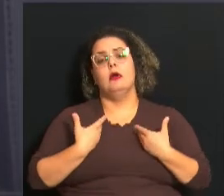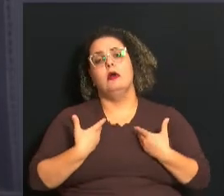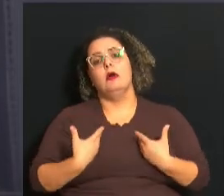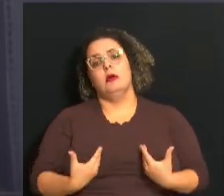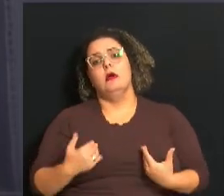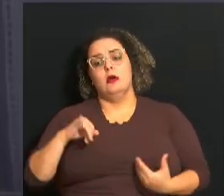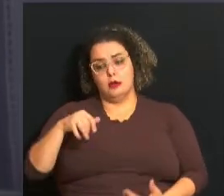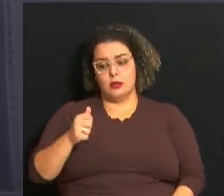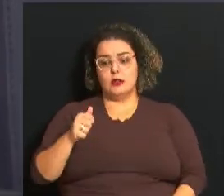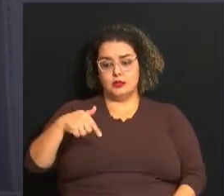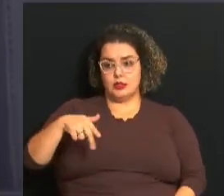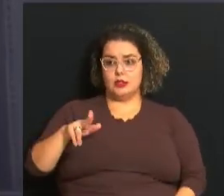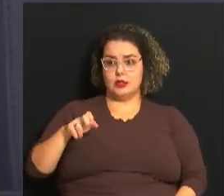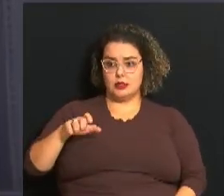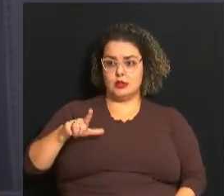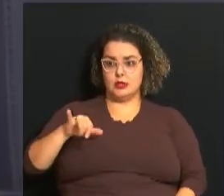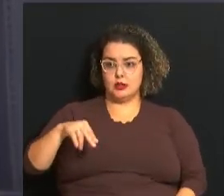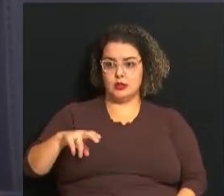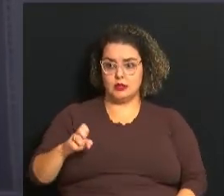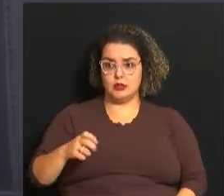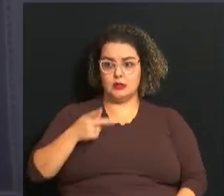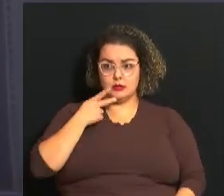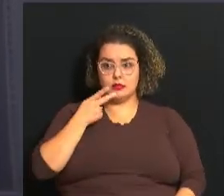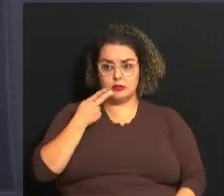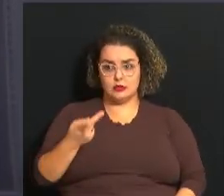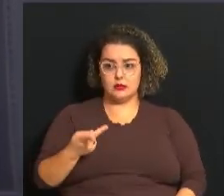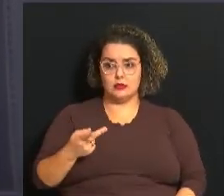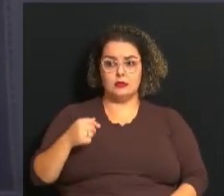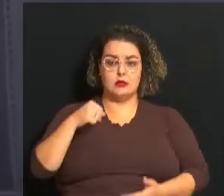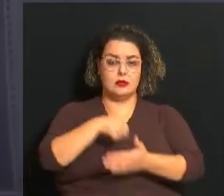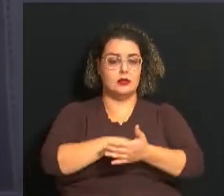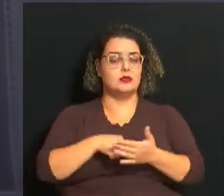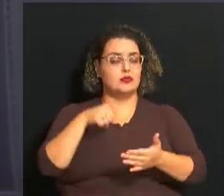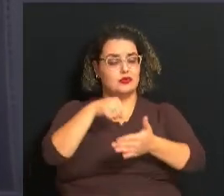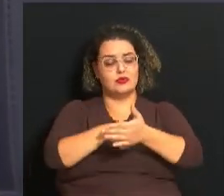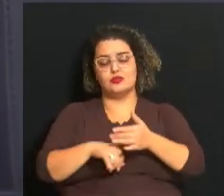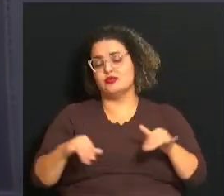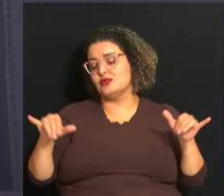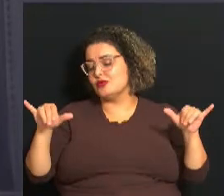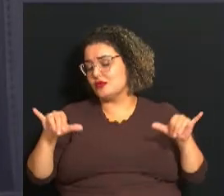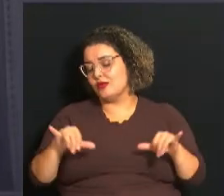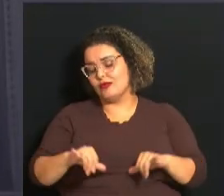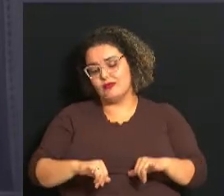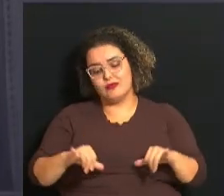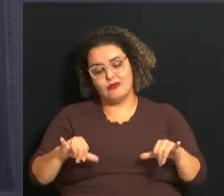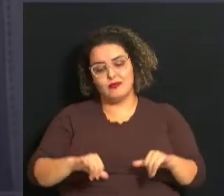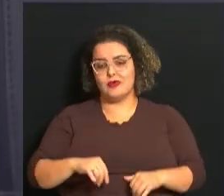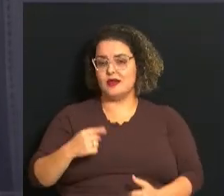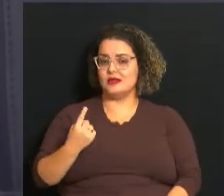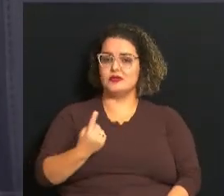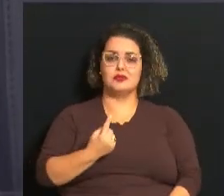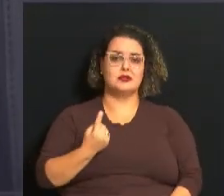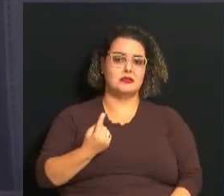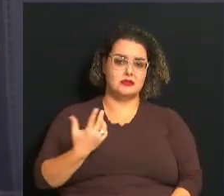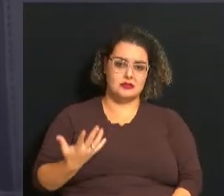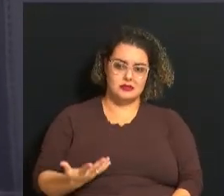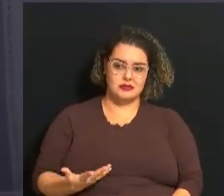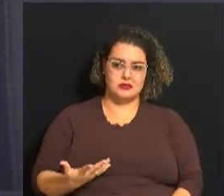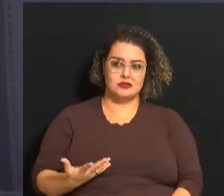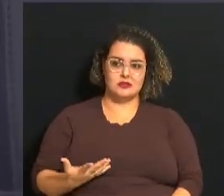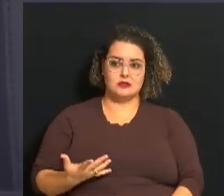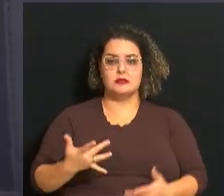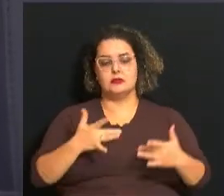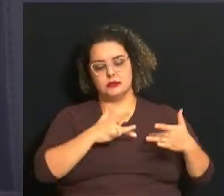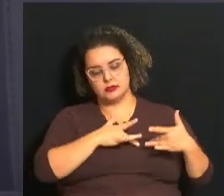Jaqueline colocou né a luta individual ela é dolorosa é um caminho que pensa aqui por mais que conte com a solidariedade